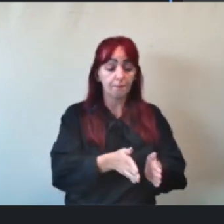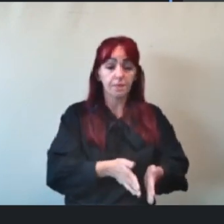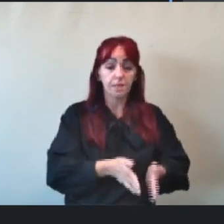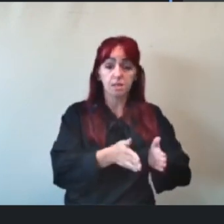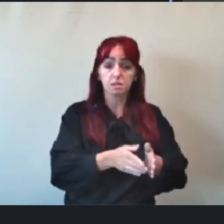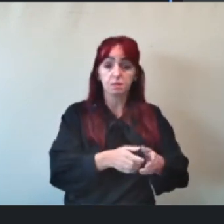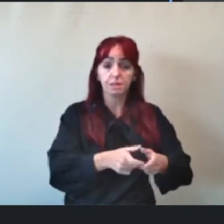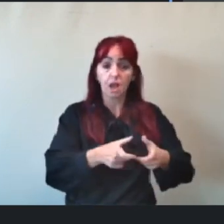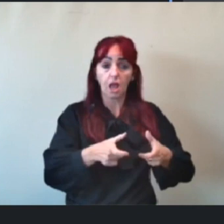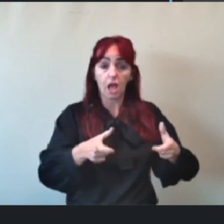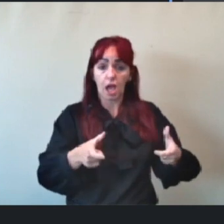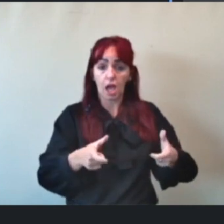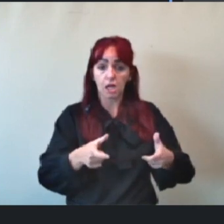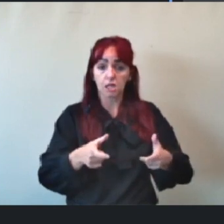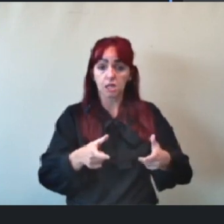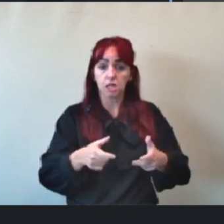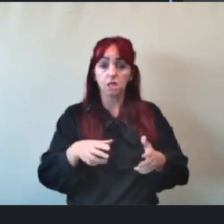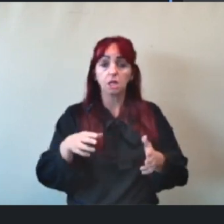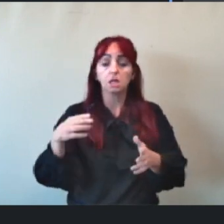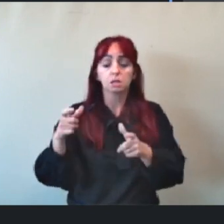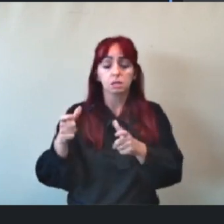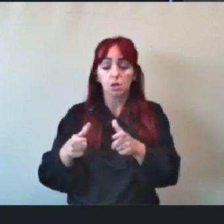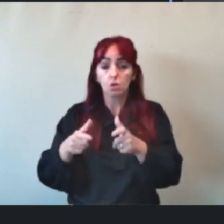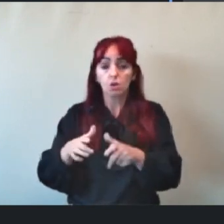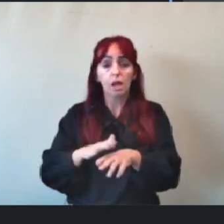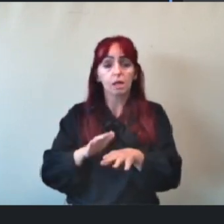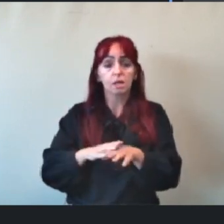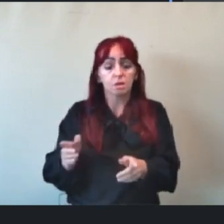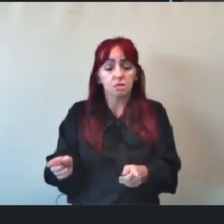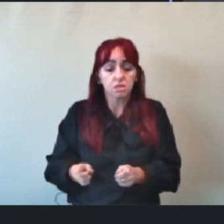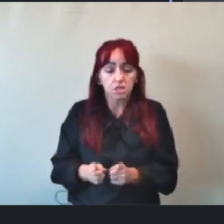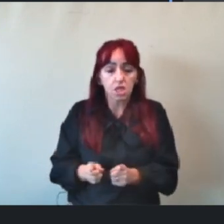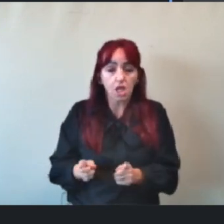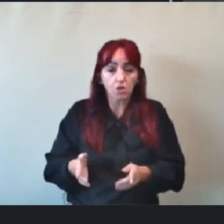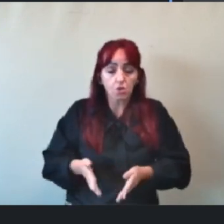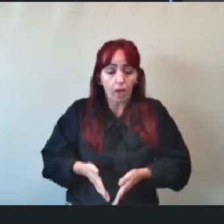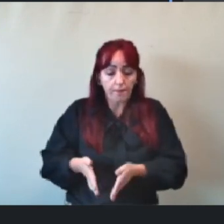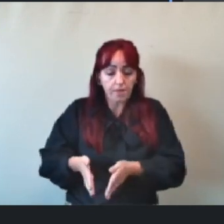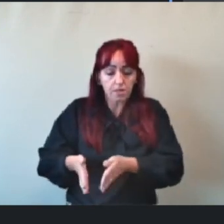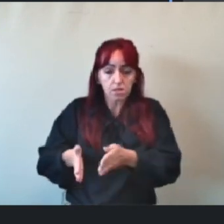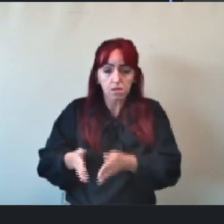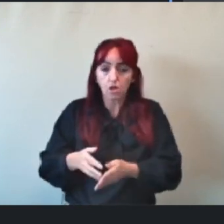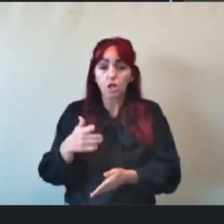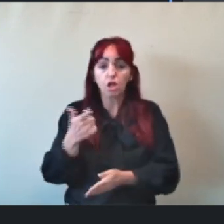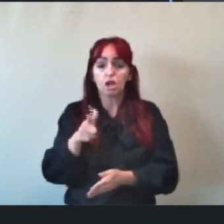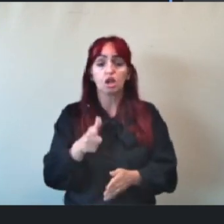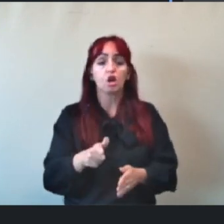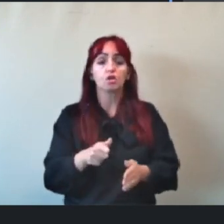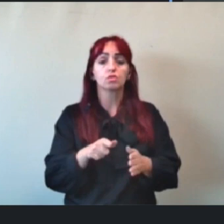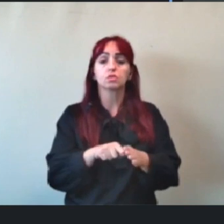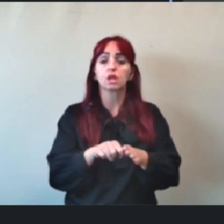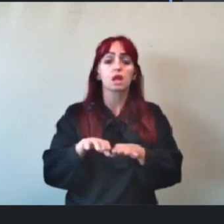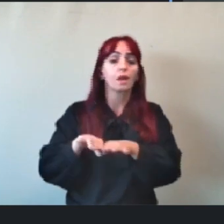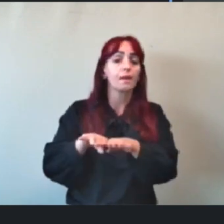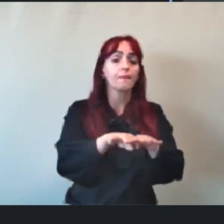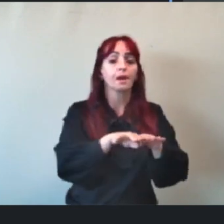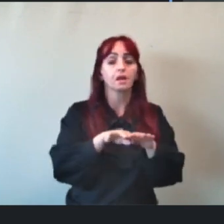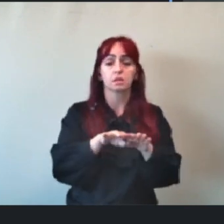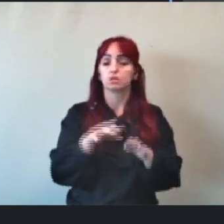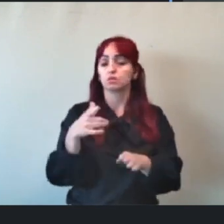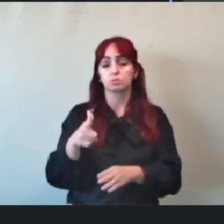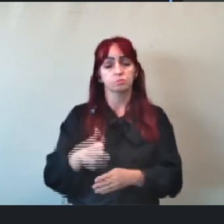né? Então, ela não tem uma continuidade, não tem um padrão ao longo dela. Tanto que